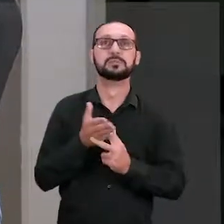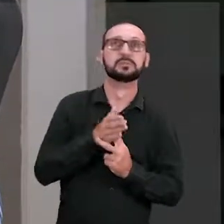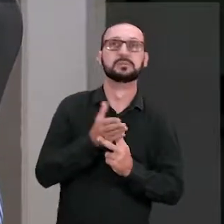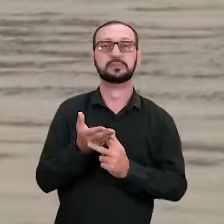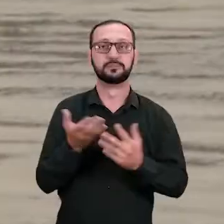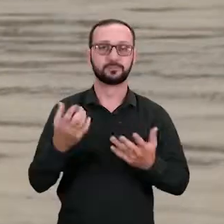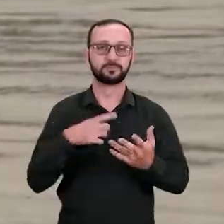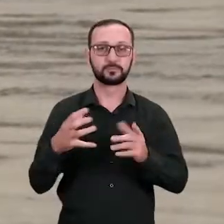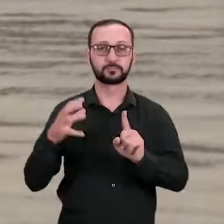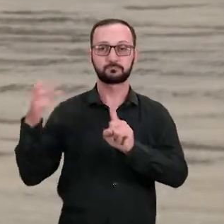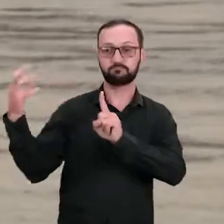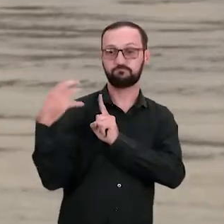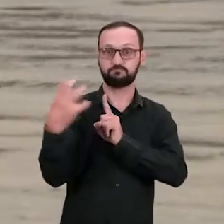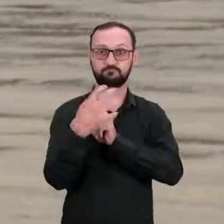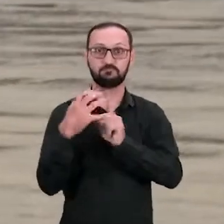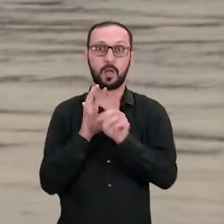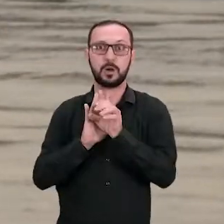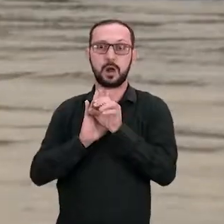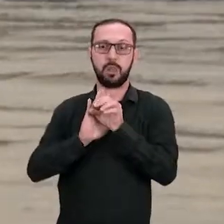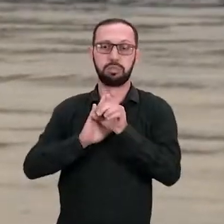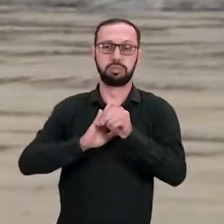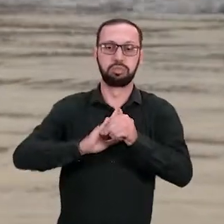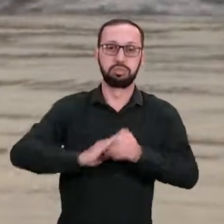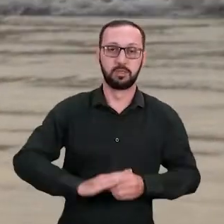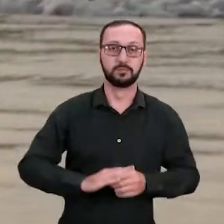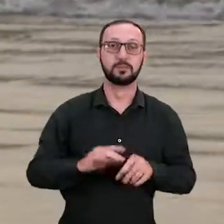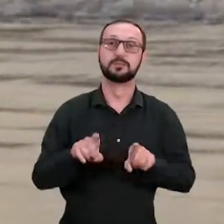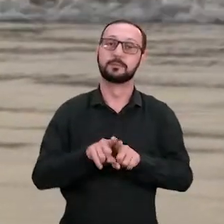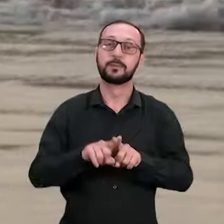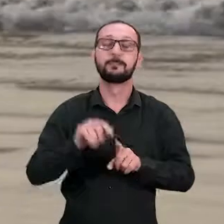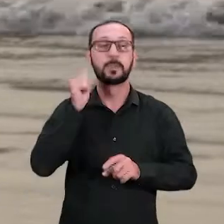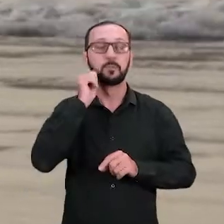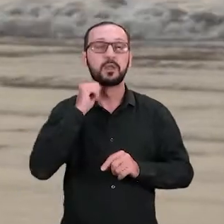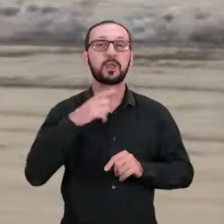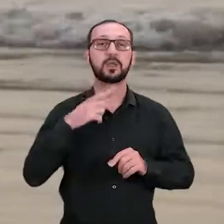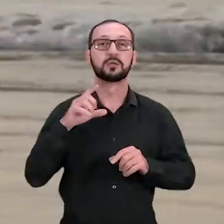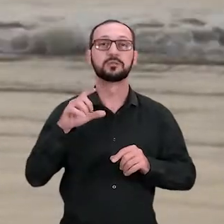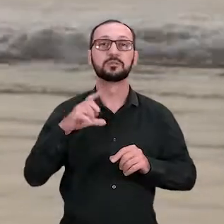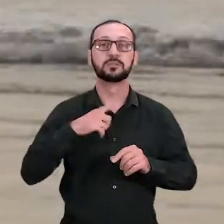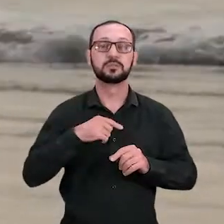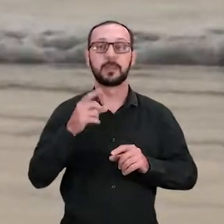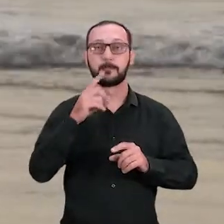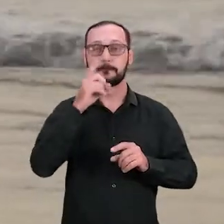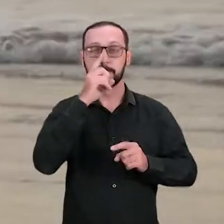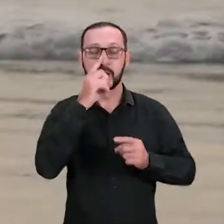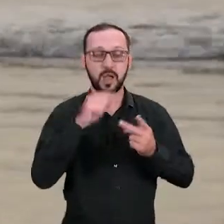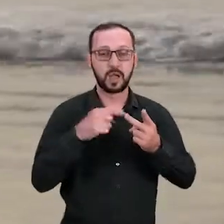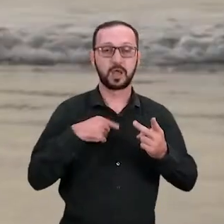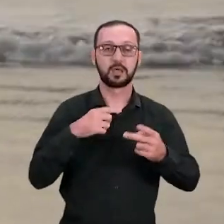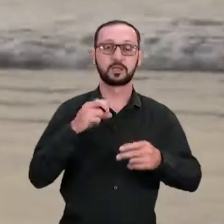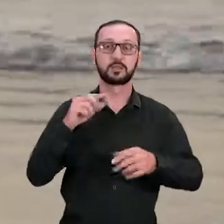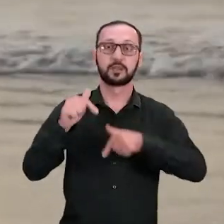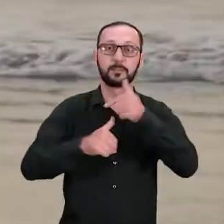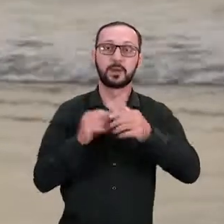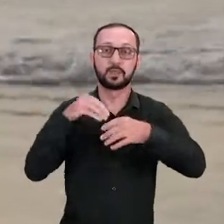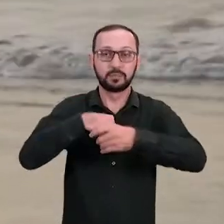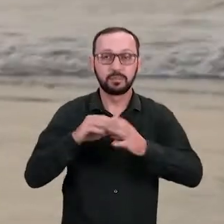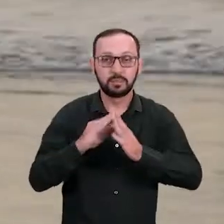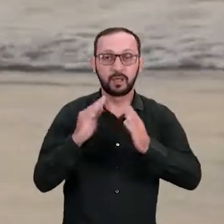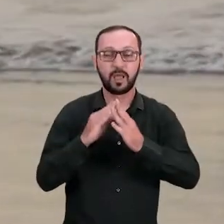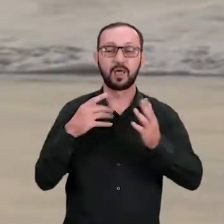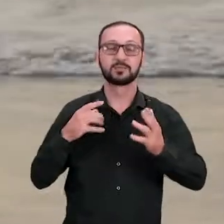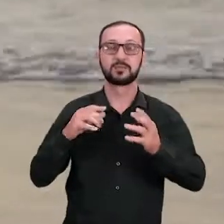vida adulta, a pressão que principalmente a mulher sofre de ser mãe, de ser dona de casa, de trabalhar